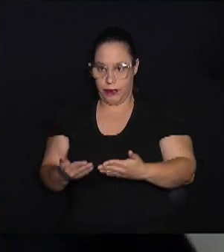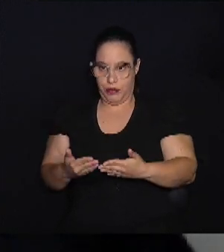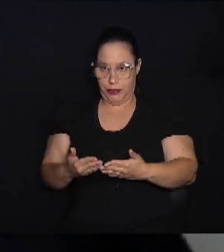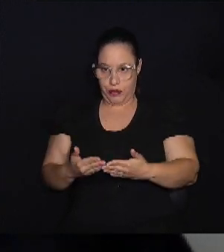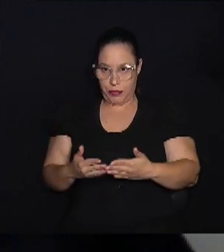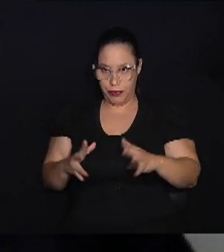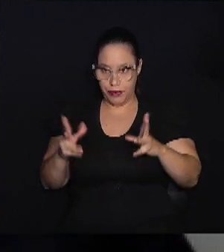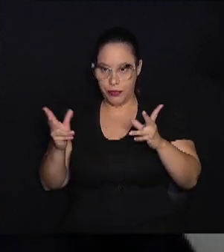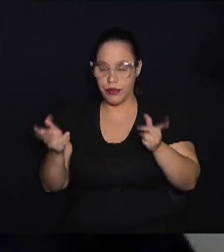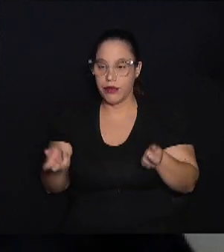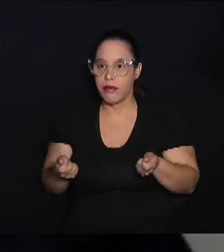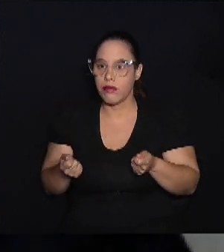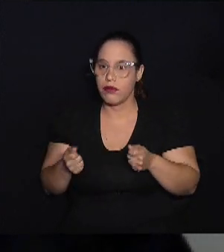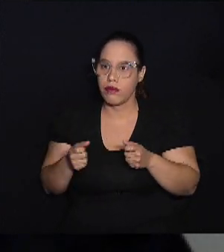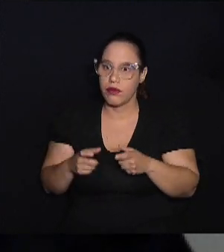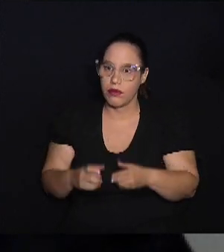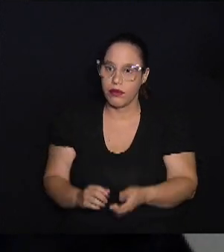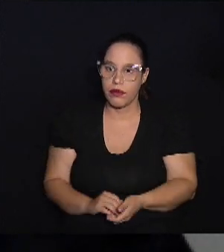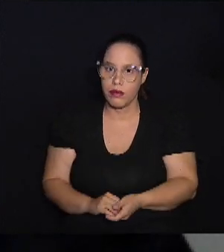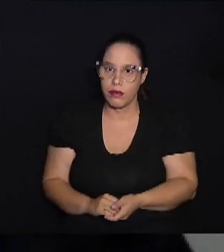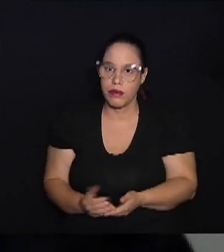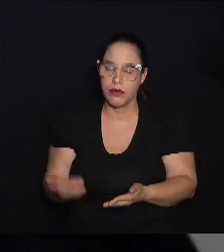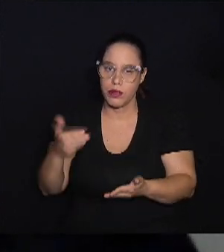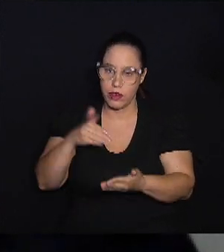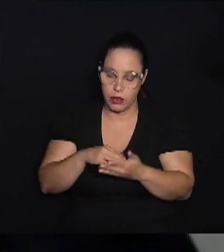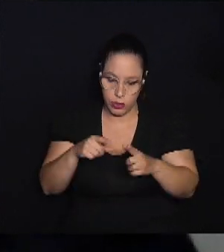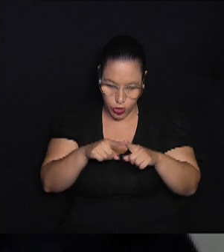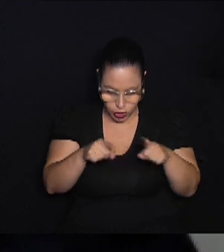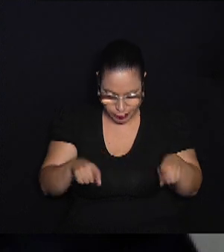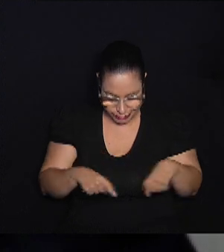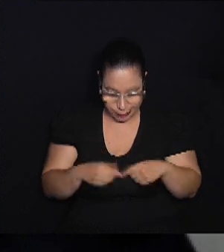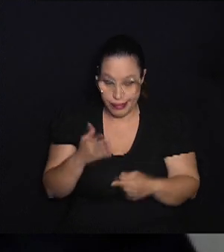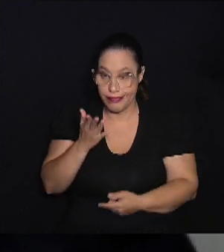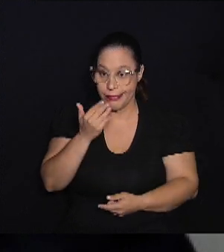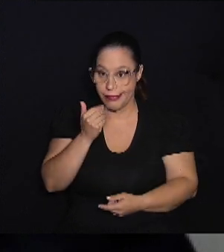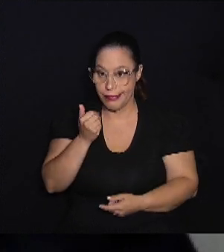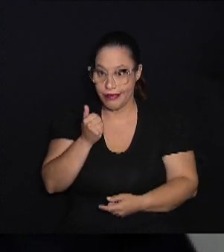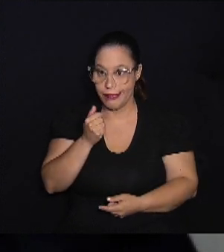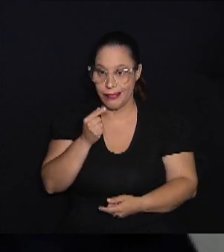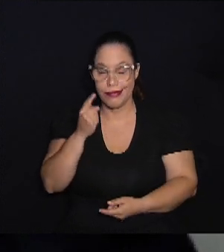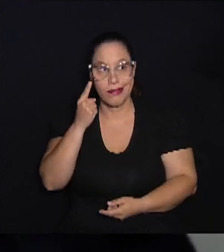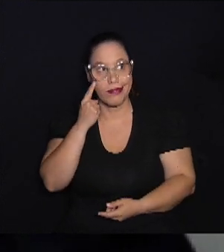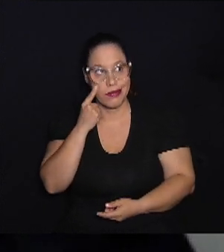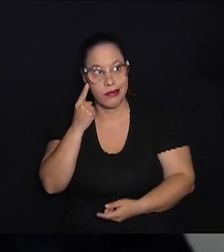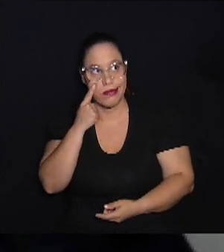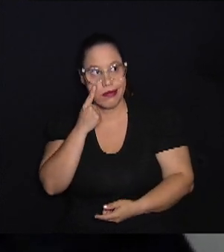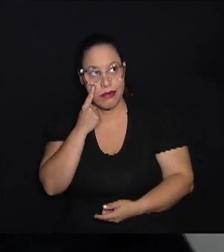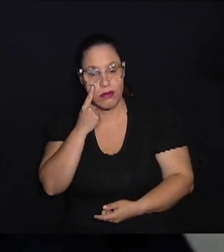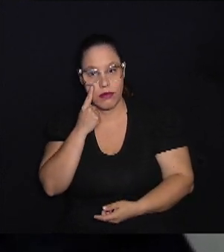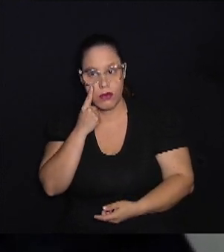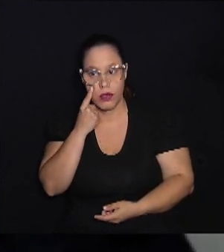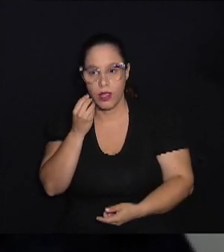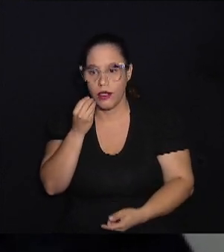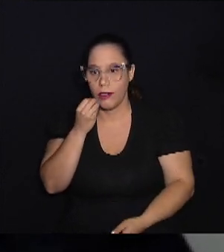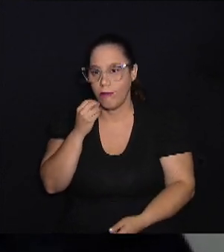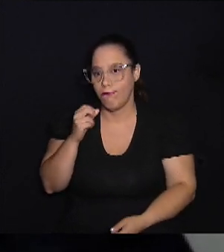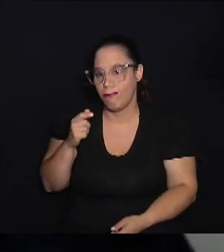processo que acontece, que os alimentos chegam no prato, e isso eu vejo que muitas pessoas ficam em